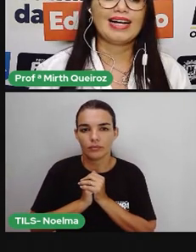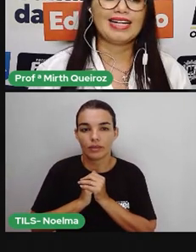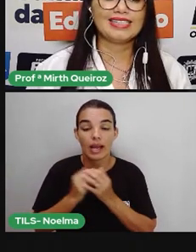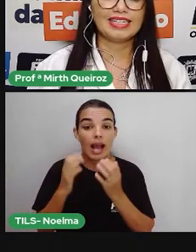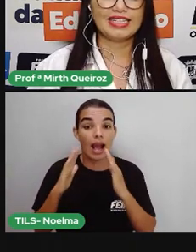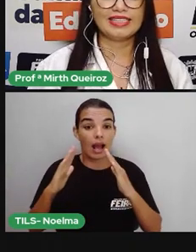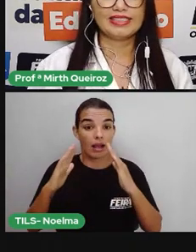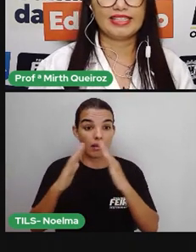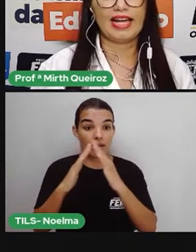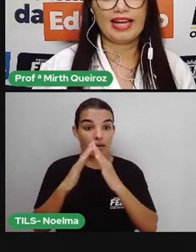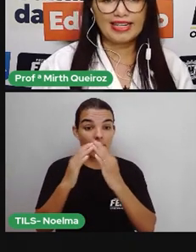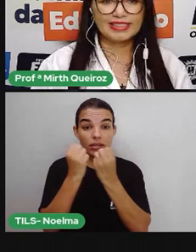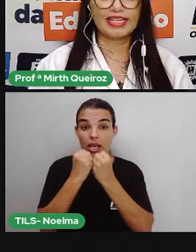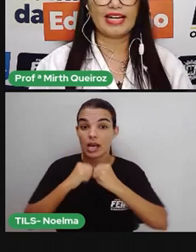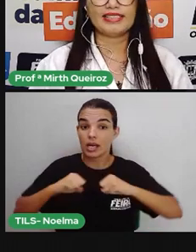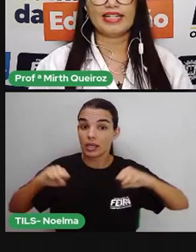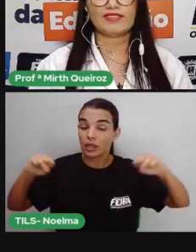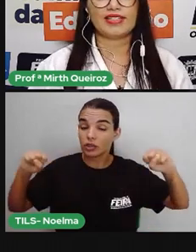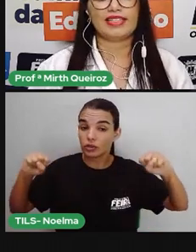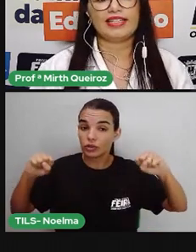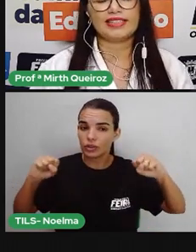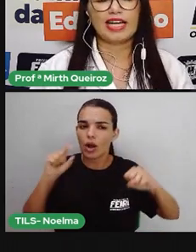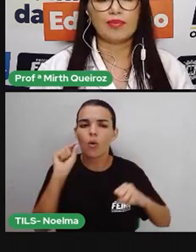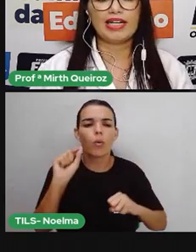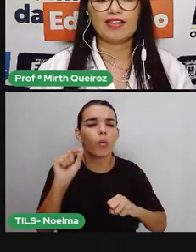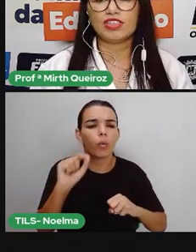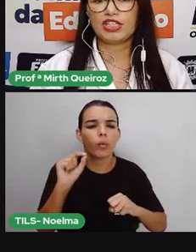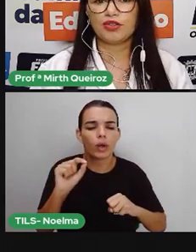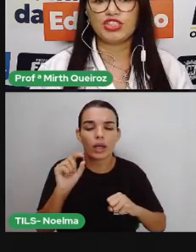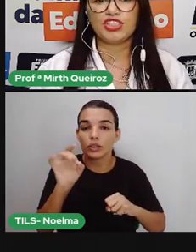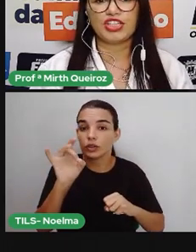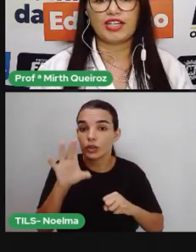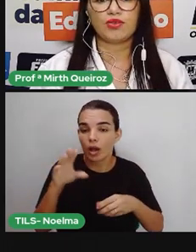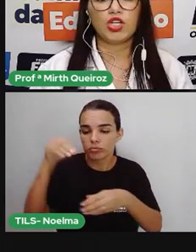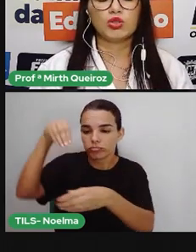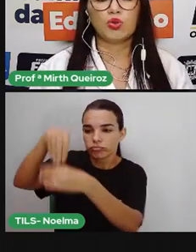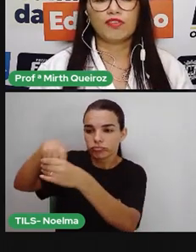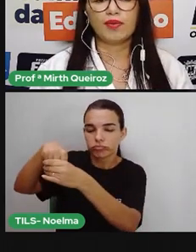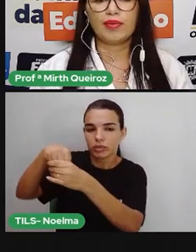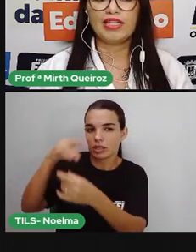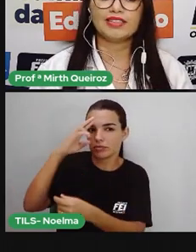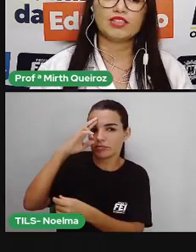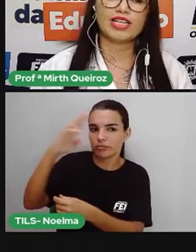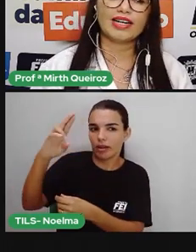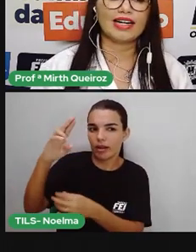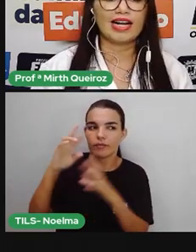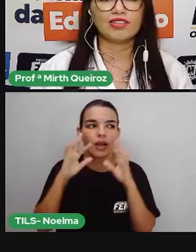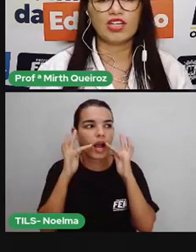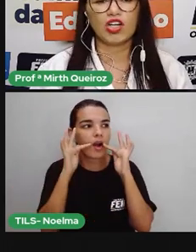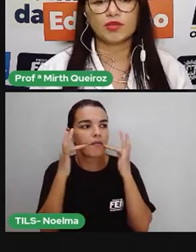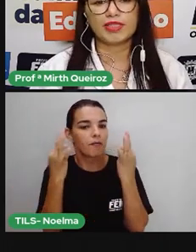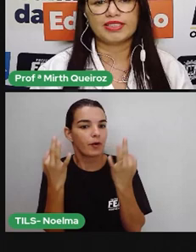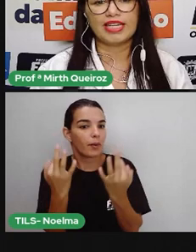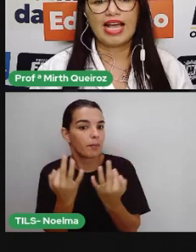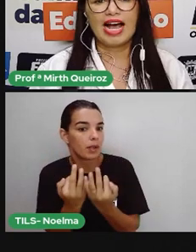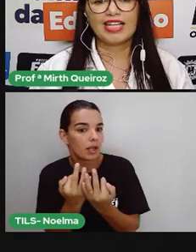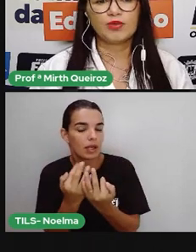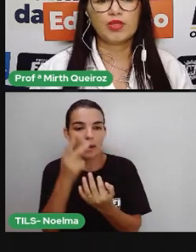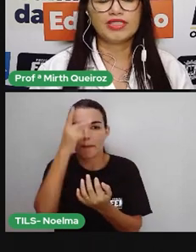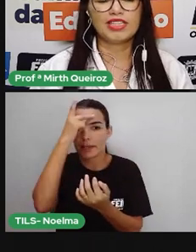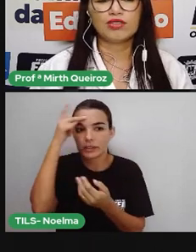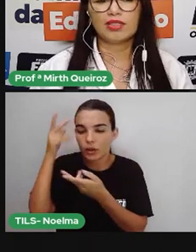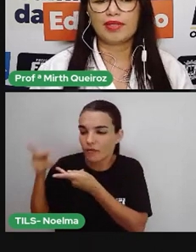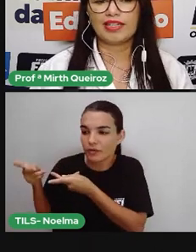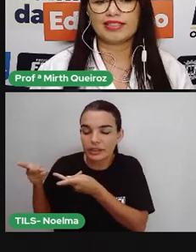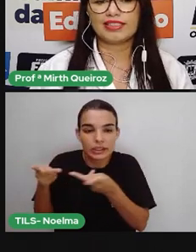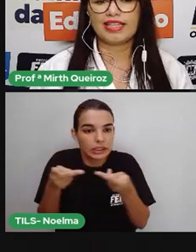A casa grande era a sede das fazendas que abrigava o senhor de engenho, sua família, seus agregados e hóstedes. A